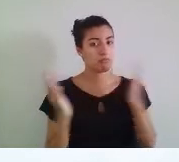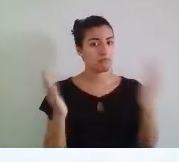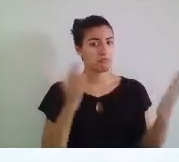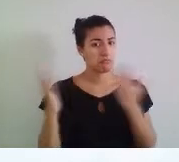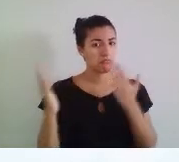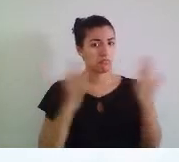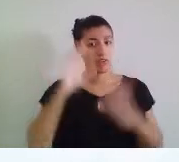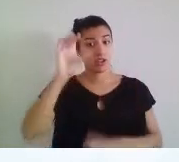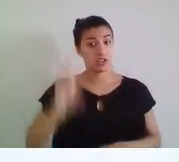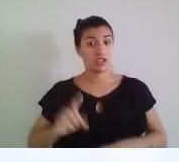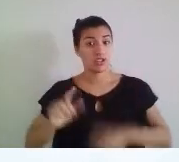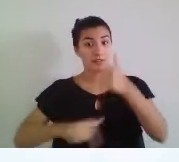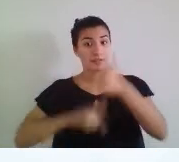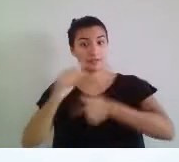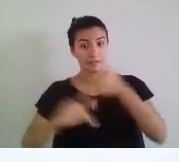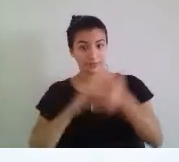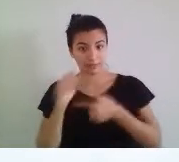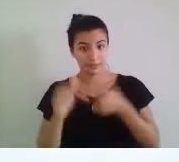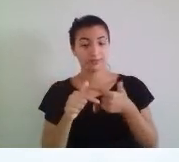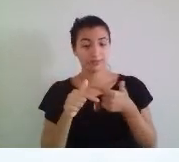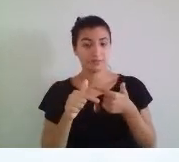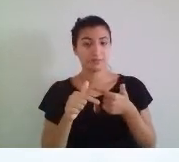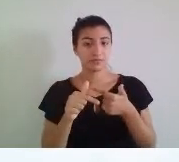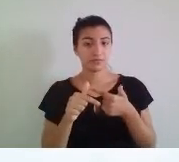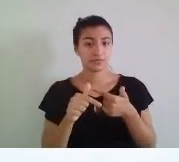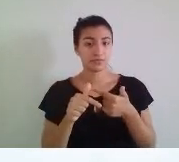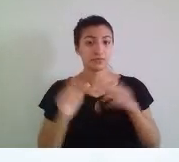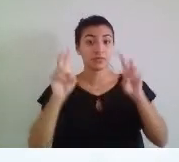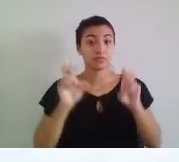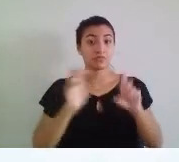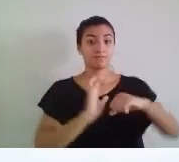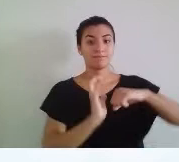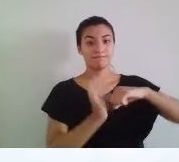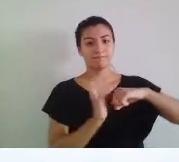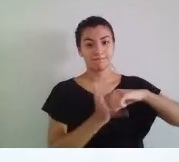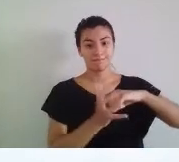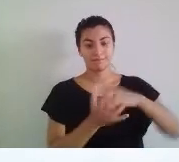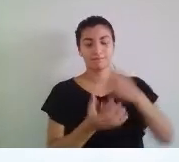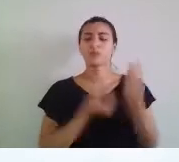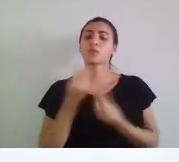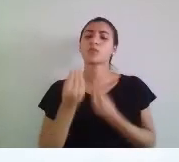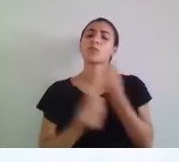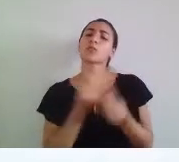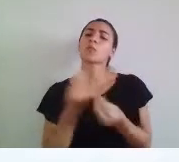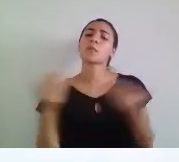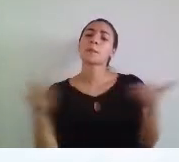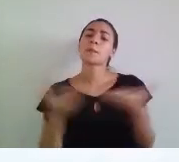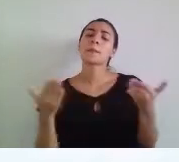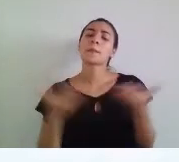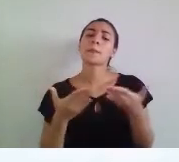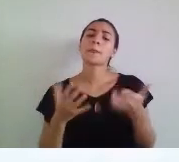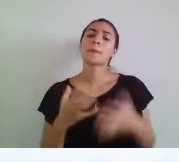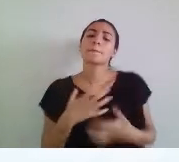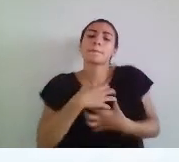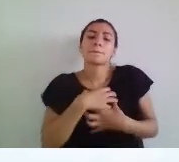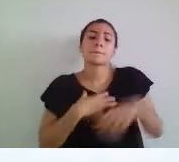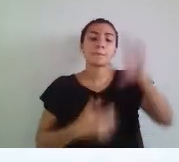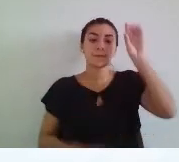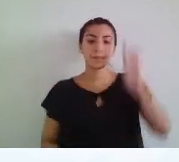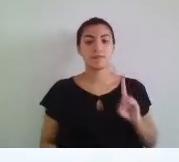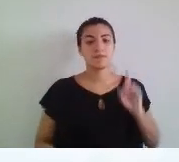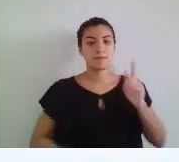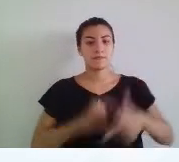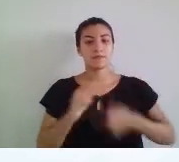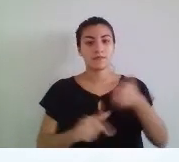o direito do trabalho em relação à pandemia, de que forma ela está impactando o direito do